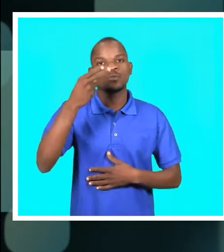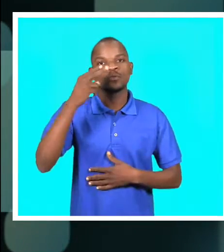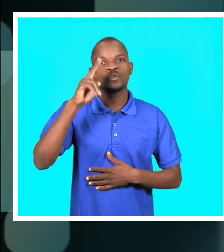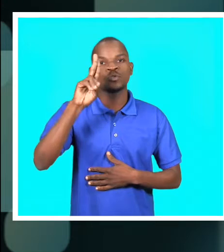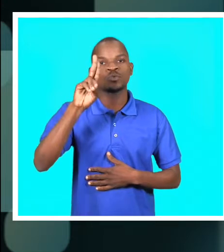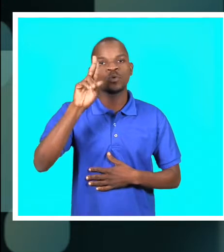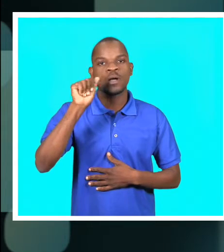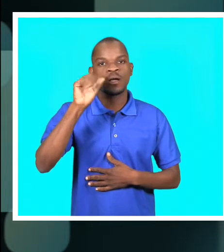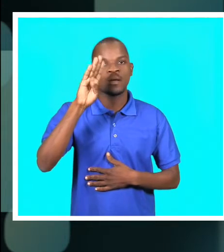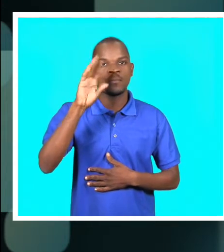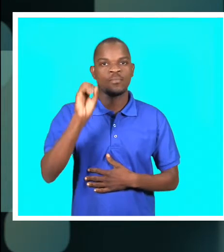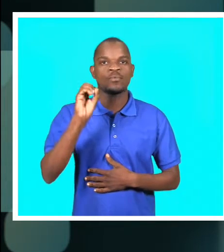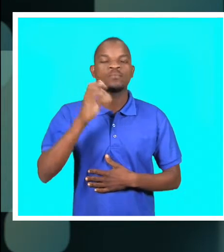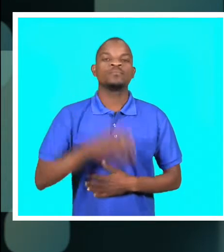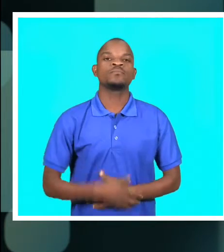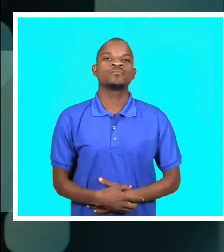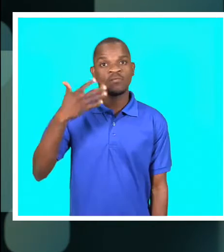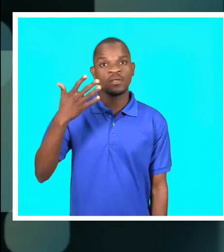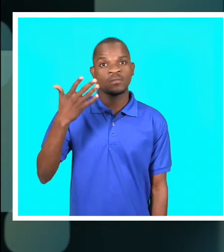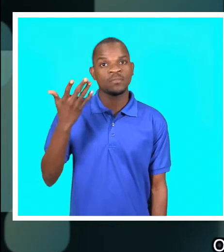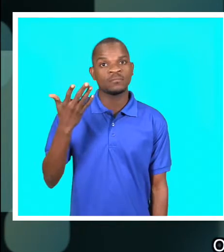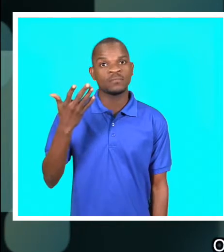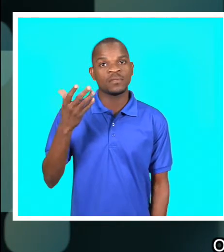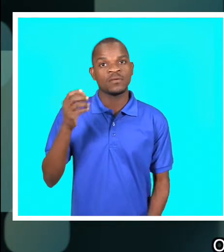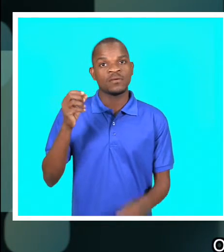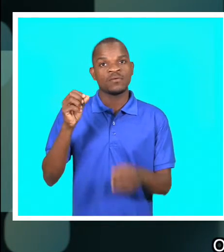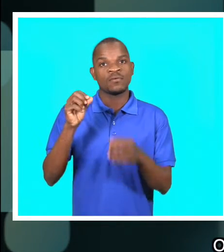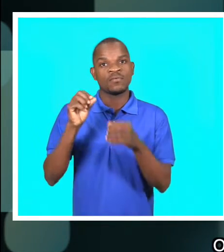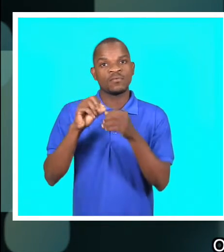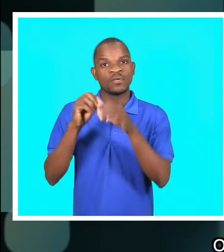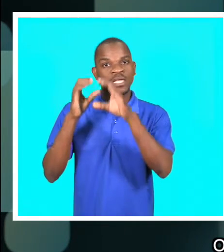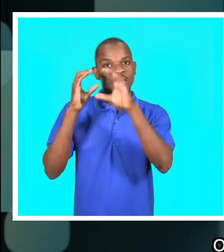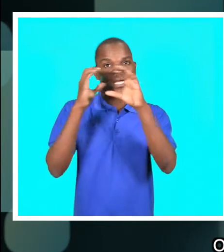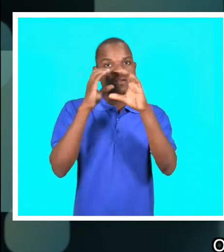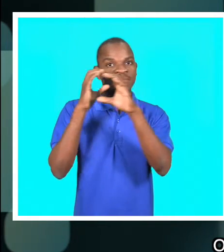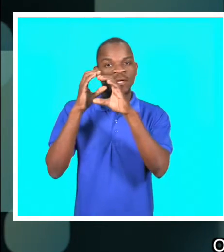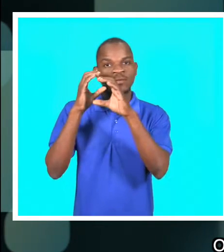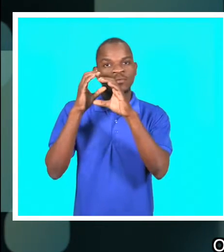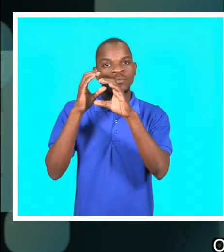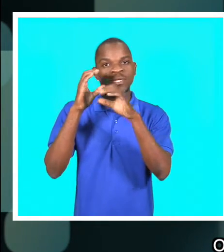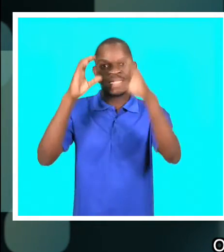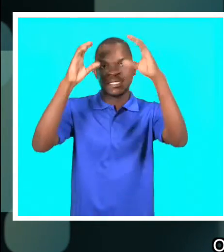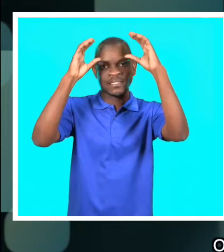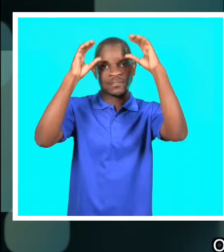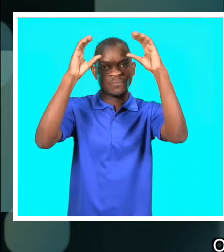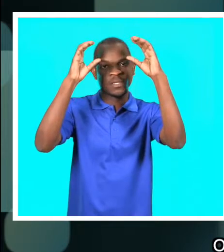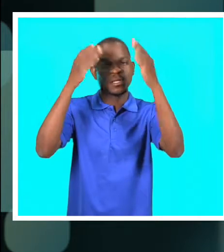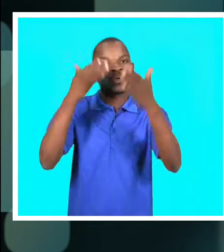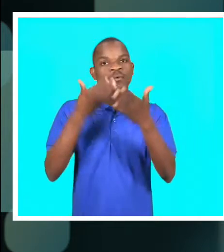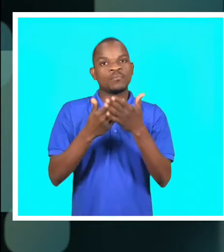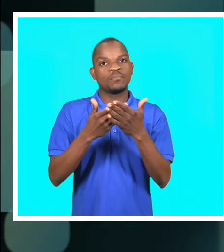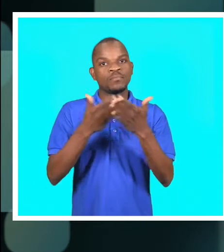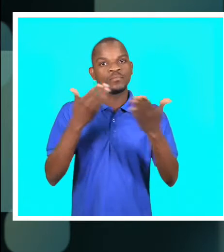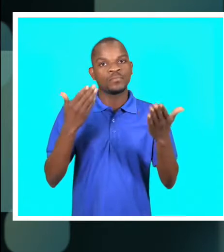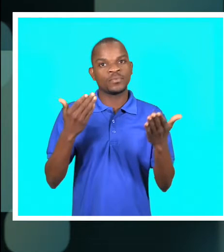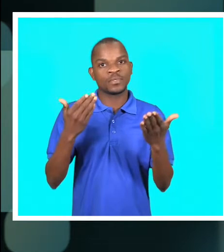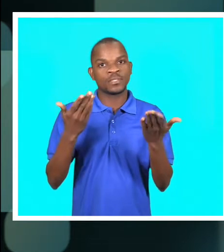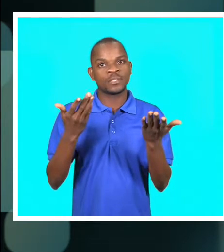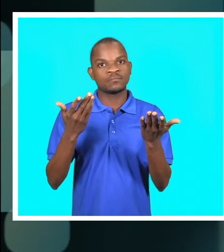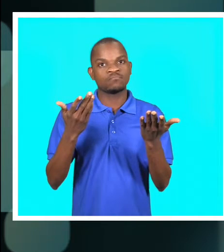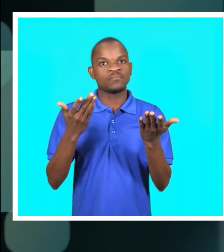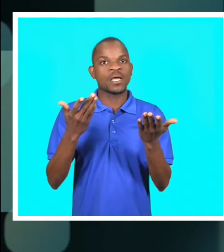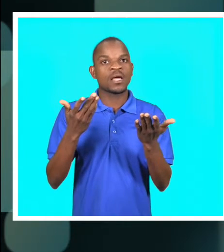falado em Suabo. O filme foi essencialmente gravado na Zambésia porque